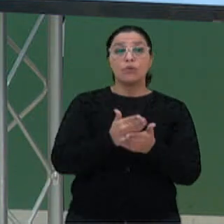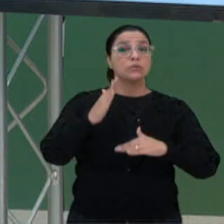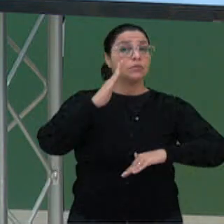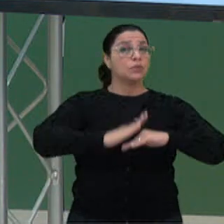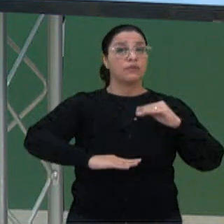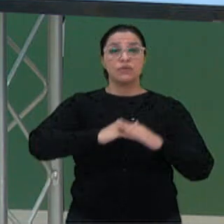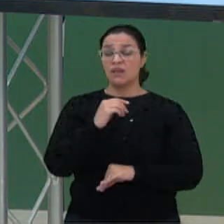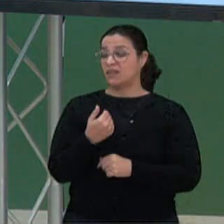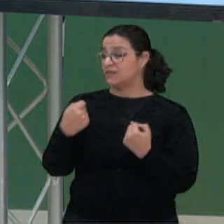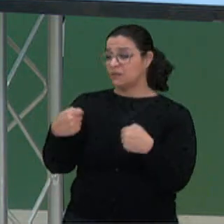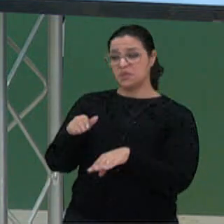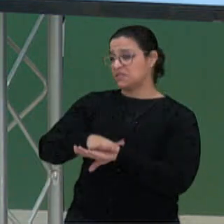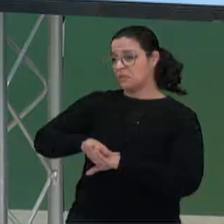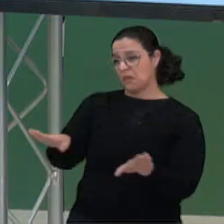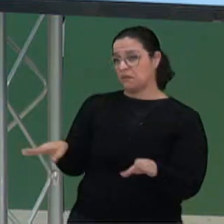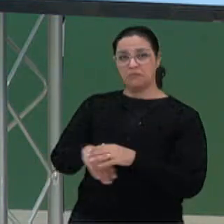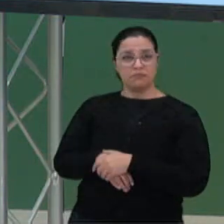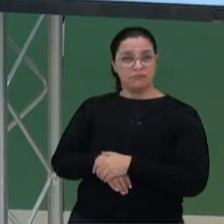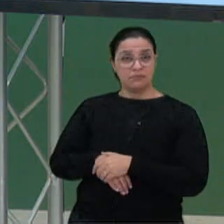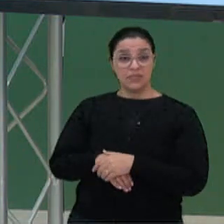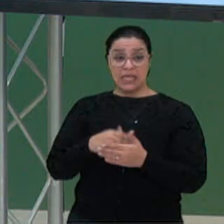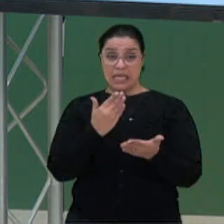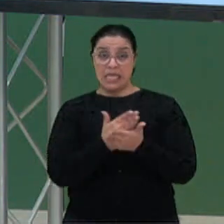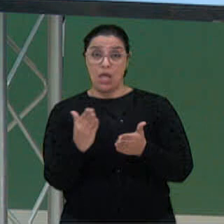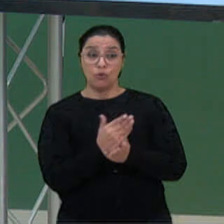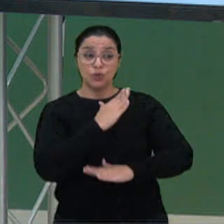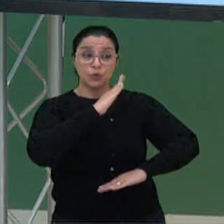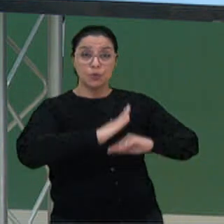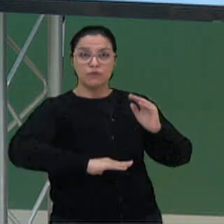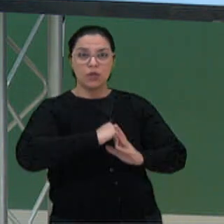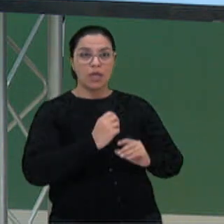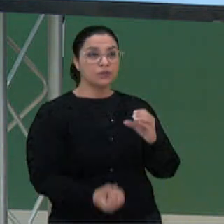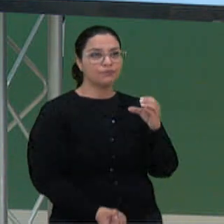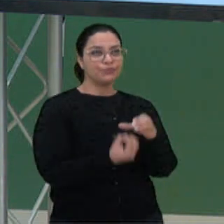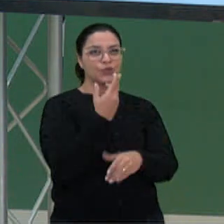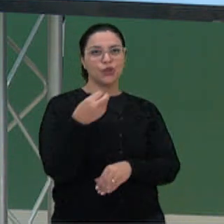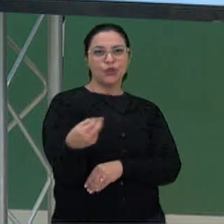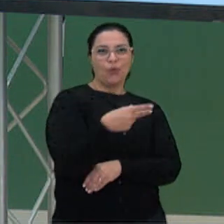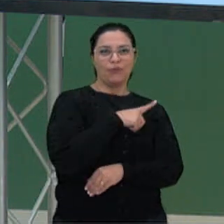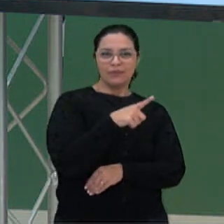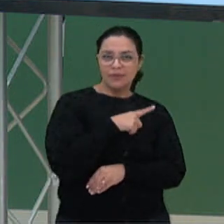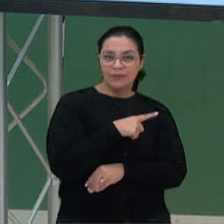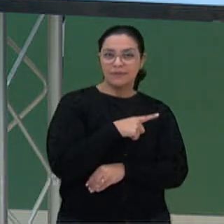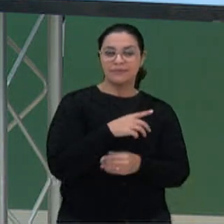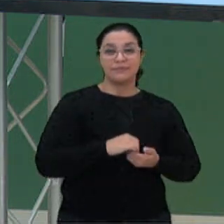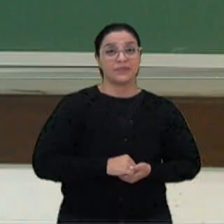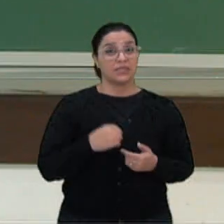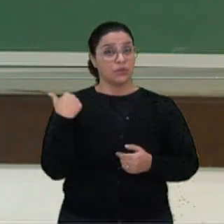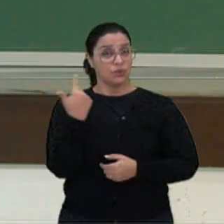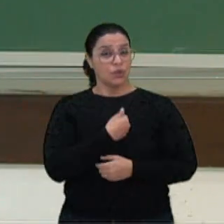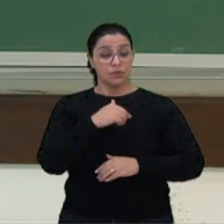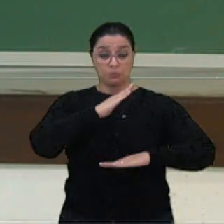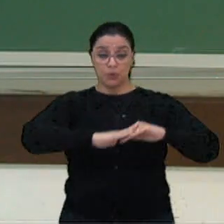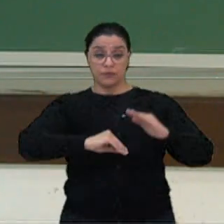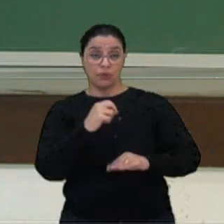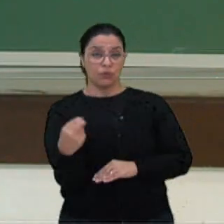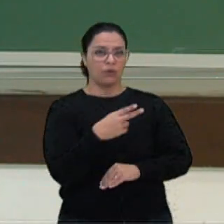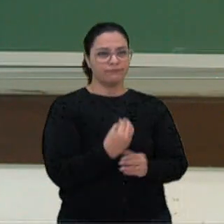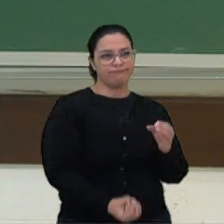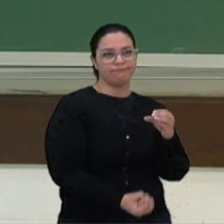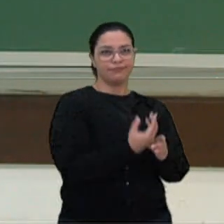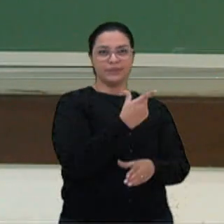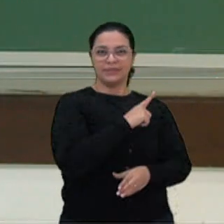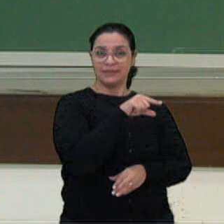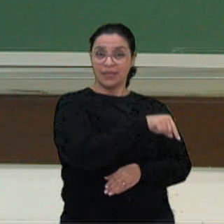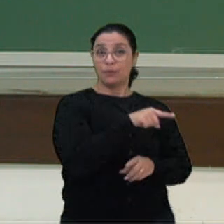deixem de ser necessárias e outras surgem, né? Então, novas profissões surgindo,